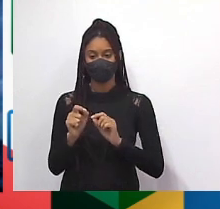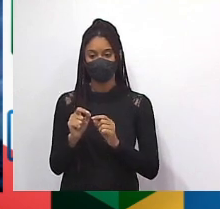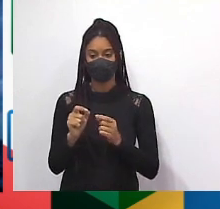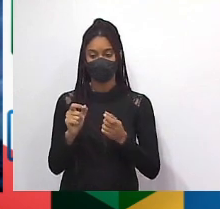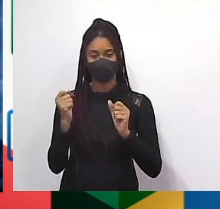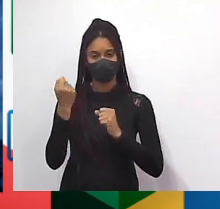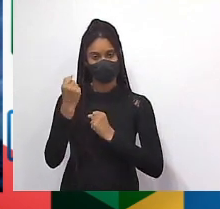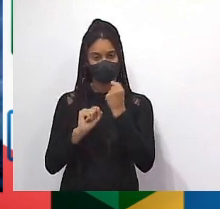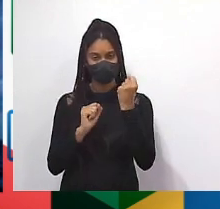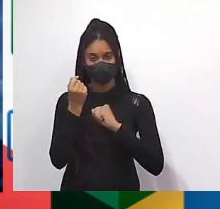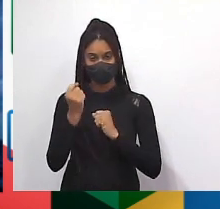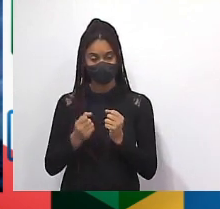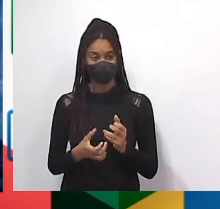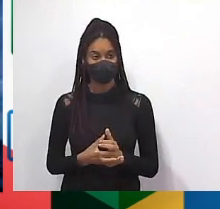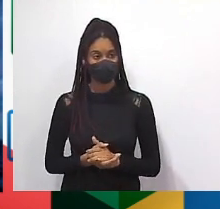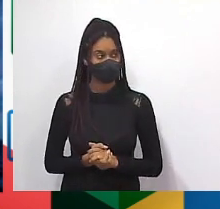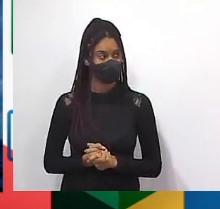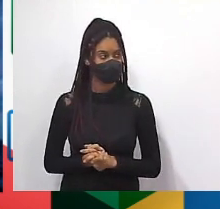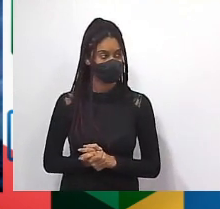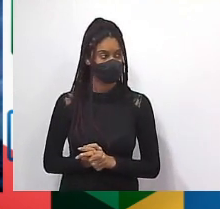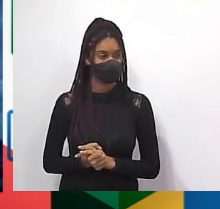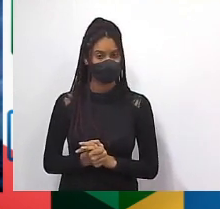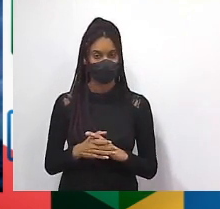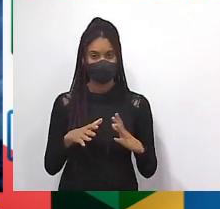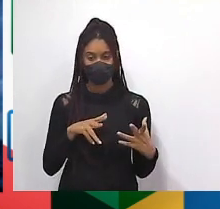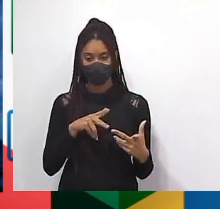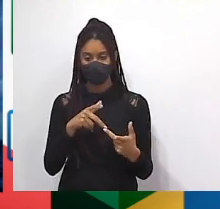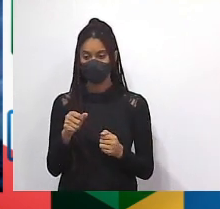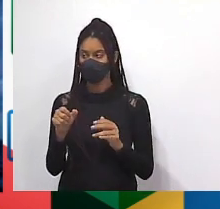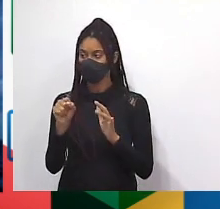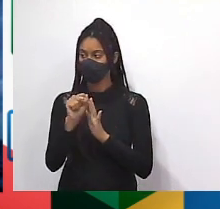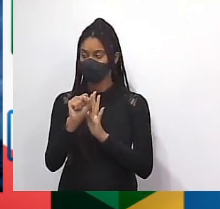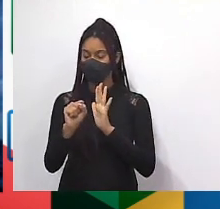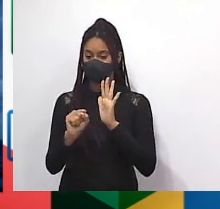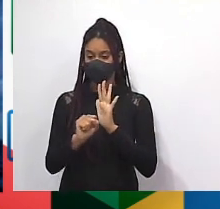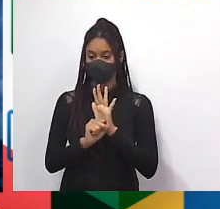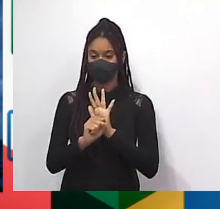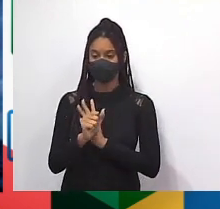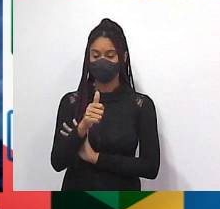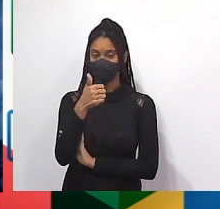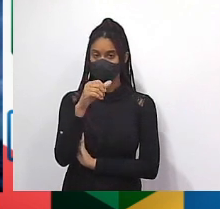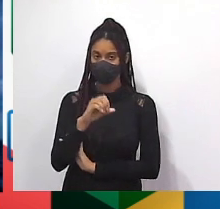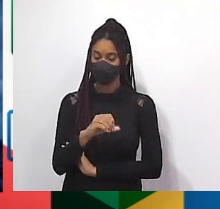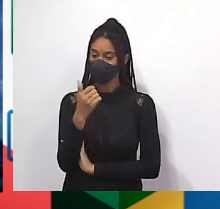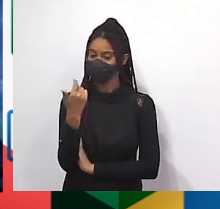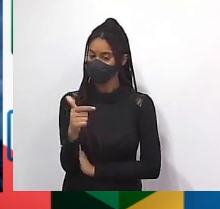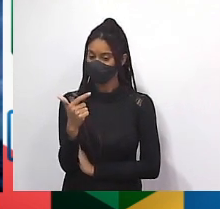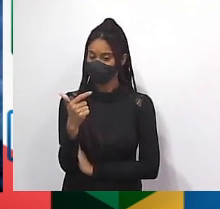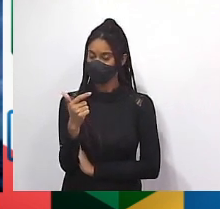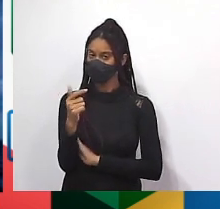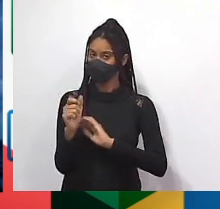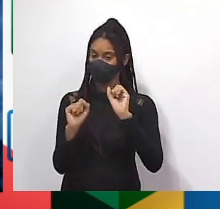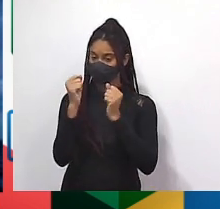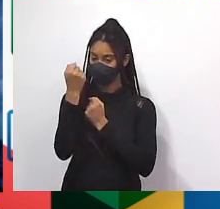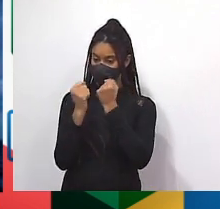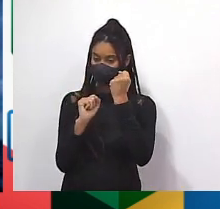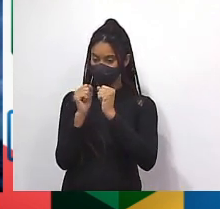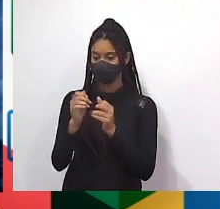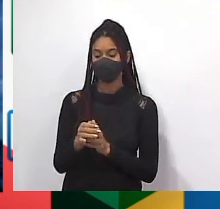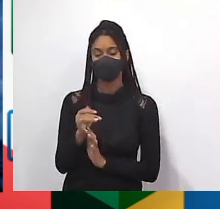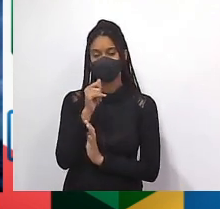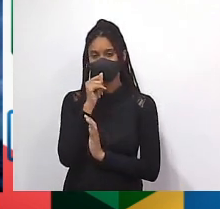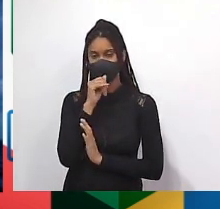industrial. O mundo, até o século XIX, né, não tinha grandes indústrias, a indústria ainda era